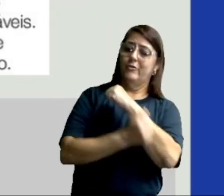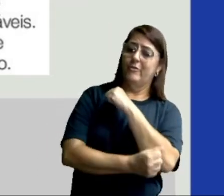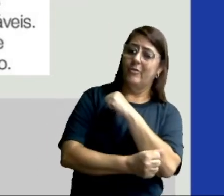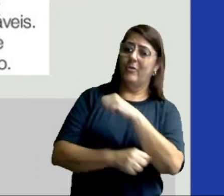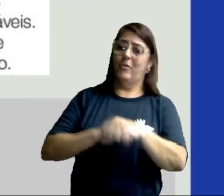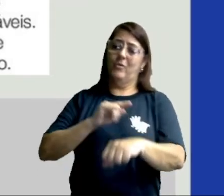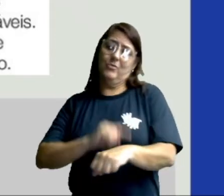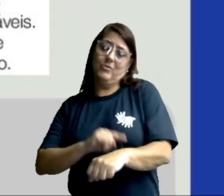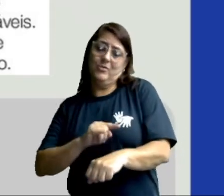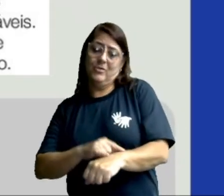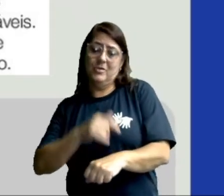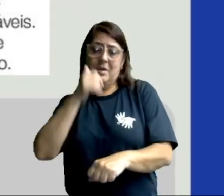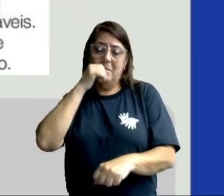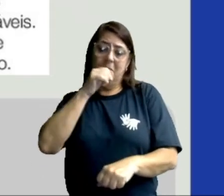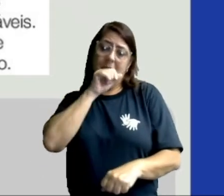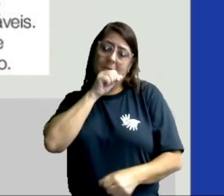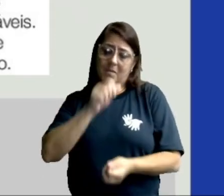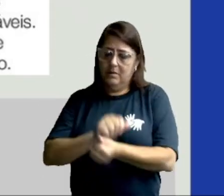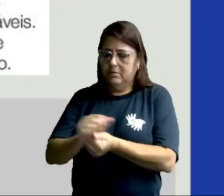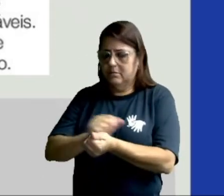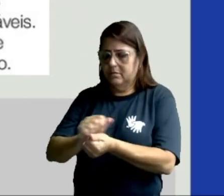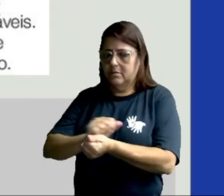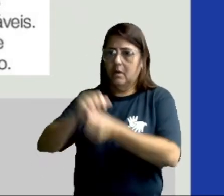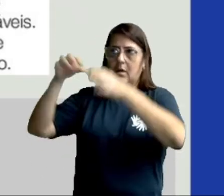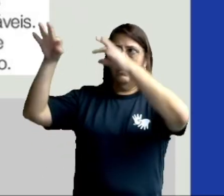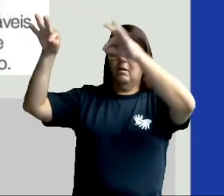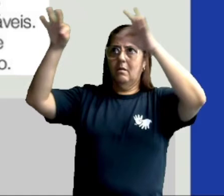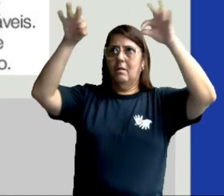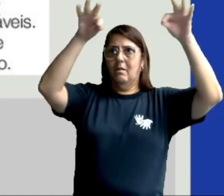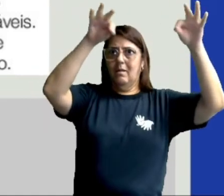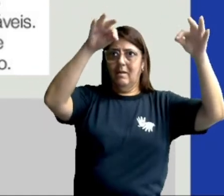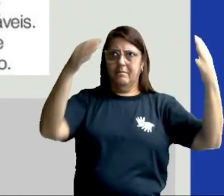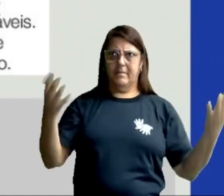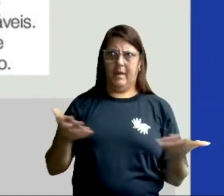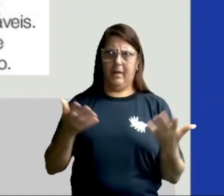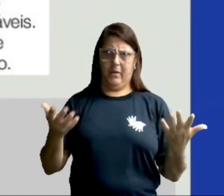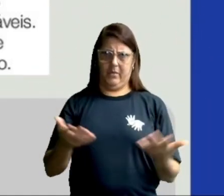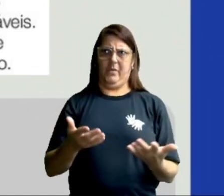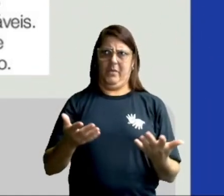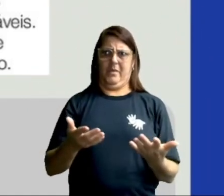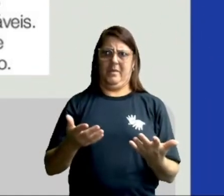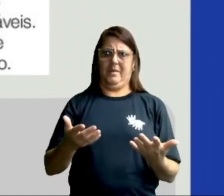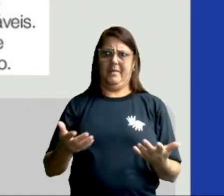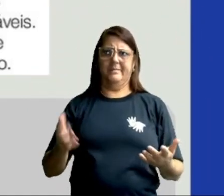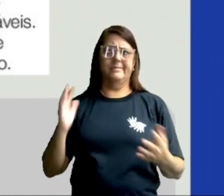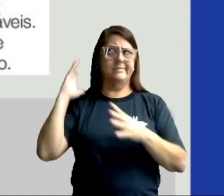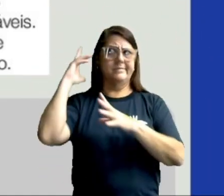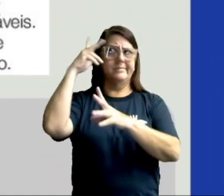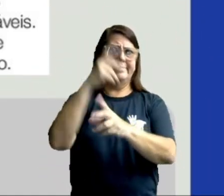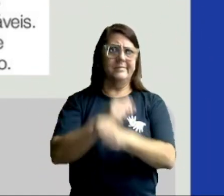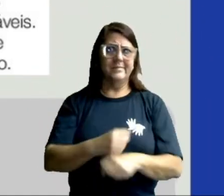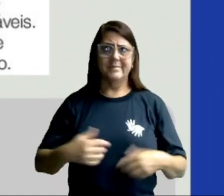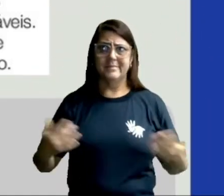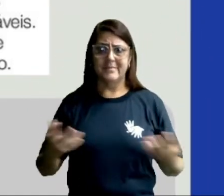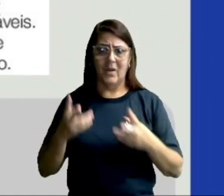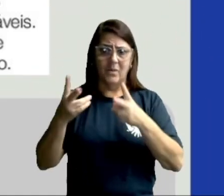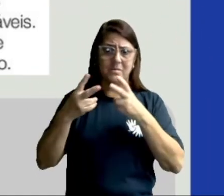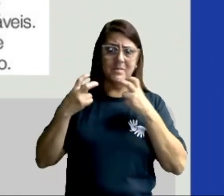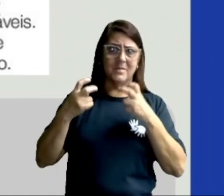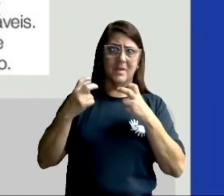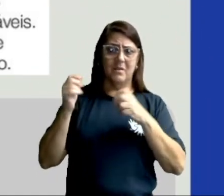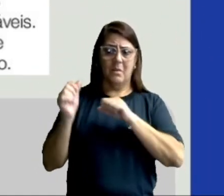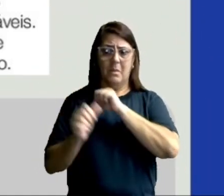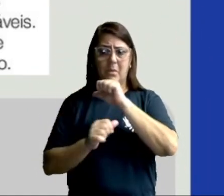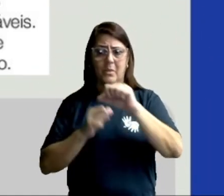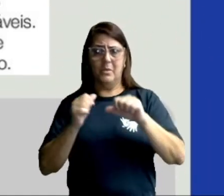que lavar aquela fraldinha e depois ela poderia ser reutilizada. Já nos dias atuais, né, a gente observa que essas fraldinhas